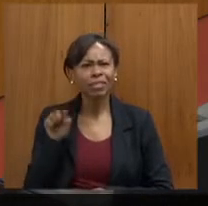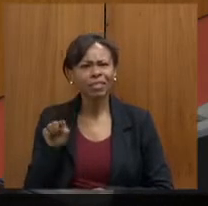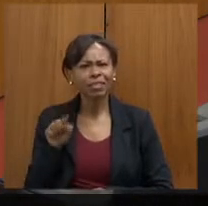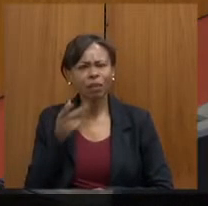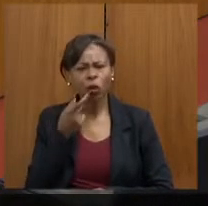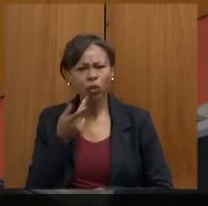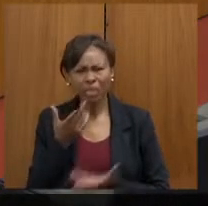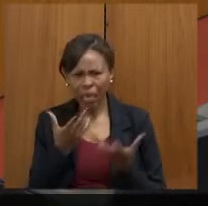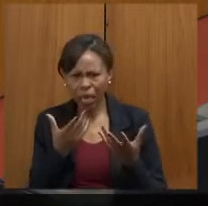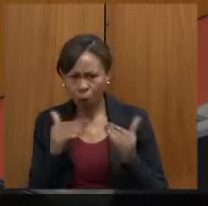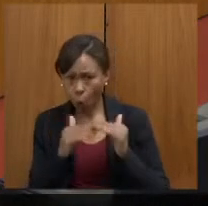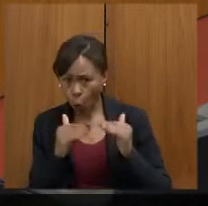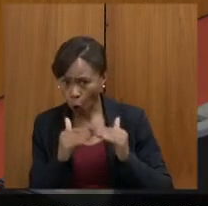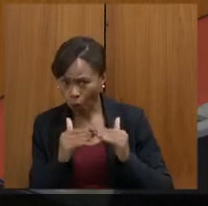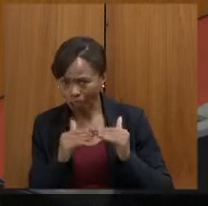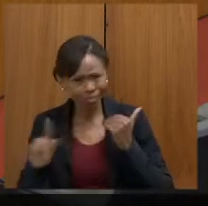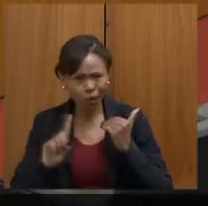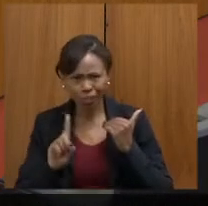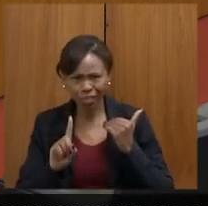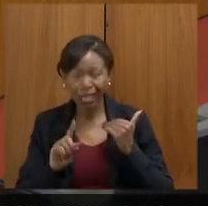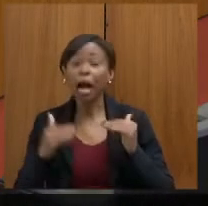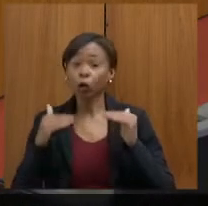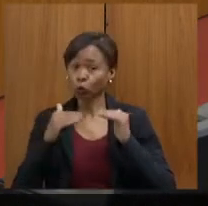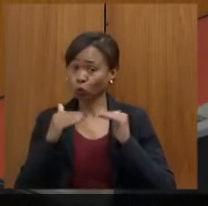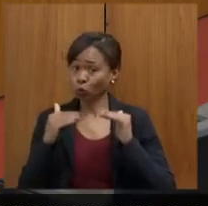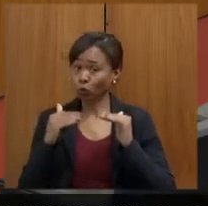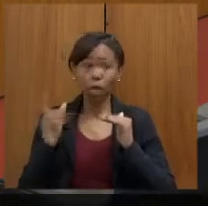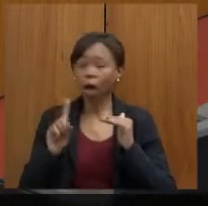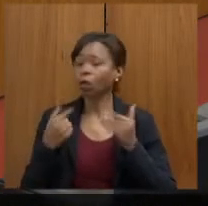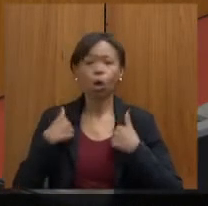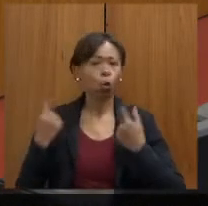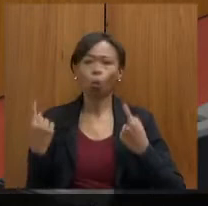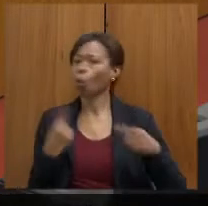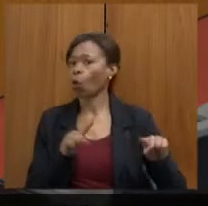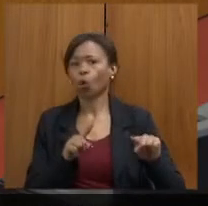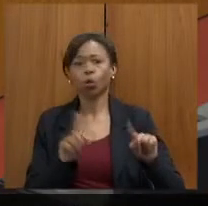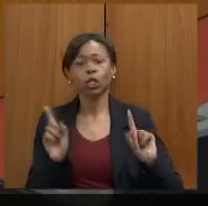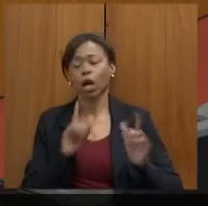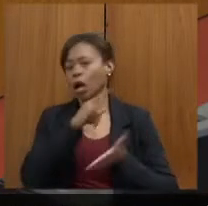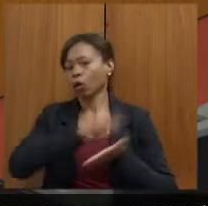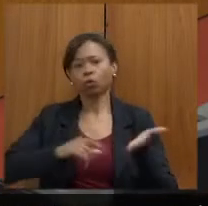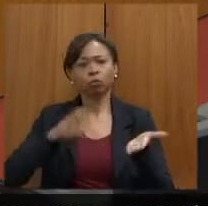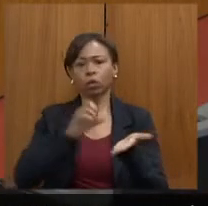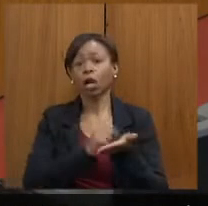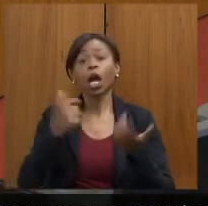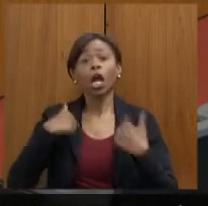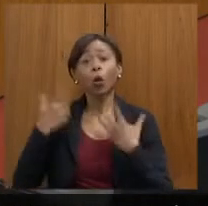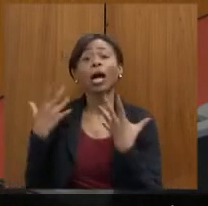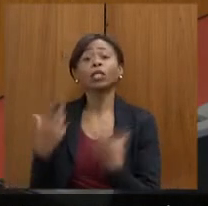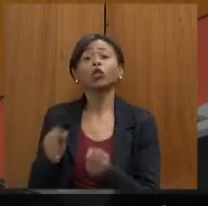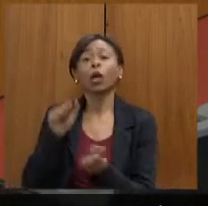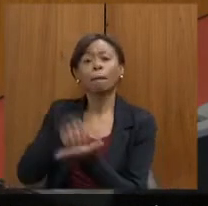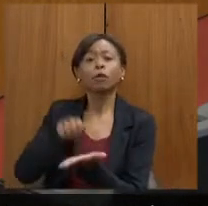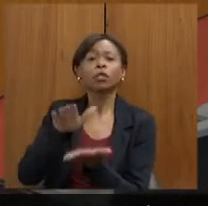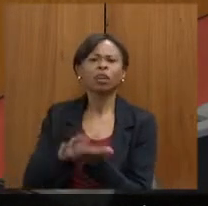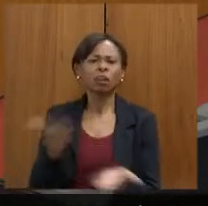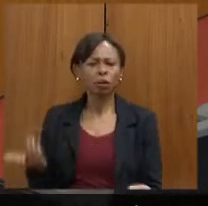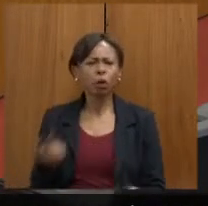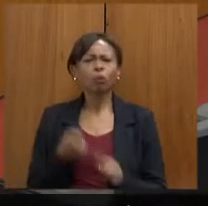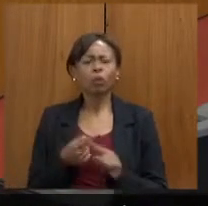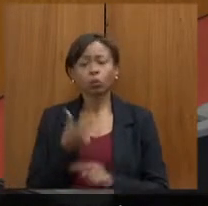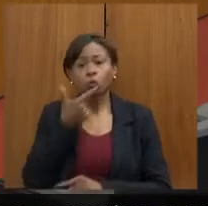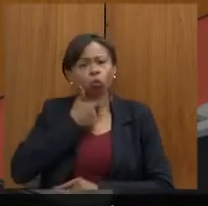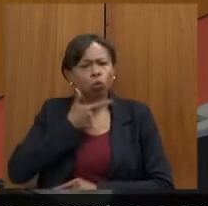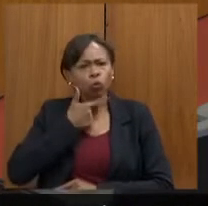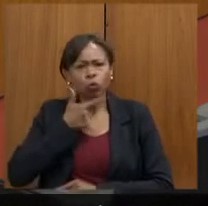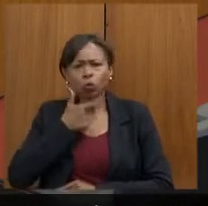favor da regulamentação a regulamentação mas eu contra a regulamentação só favor de punição com queijo eu não acho que a